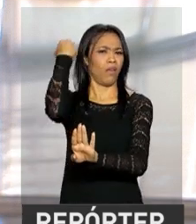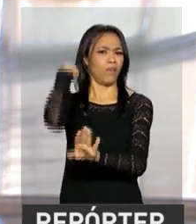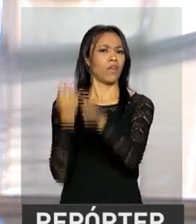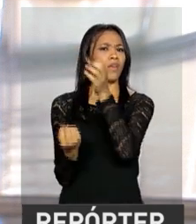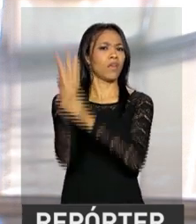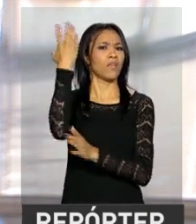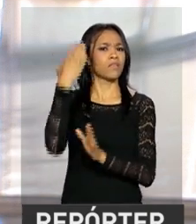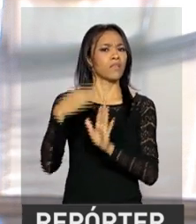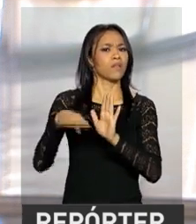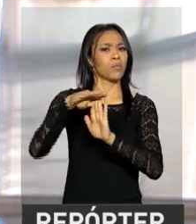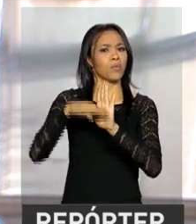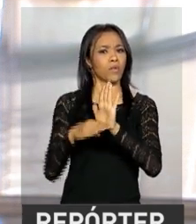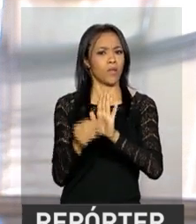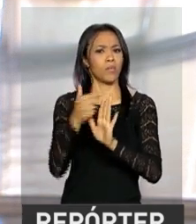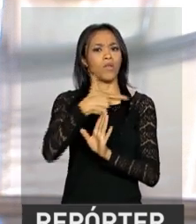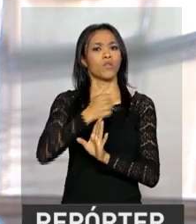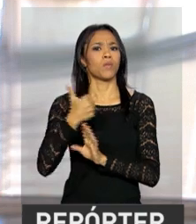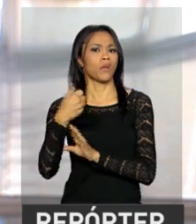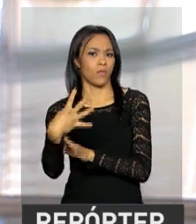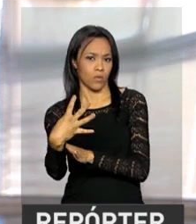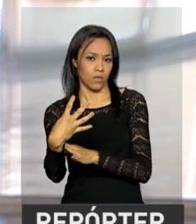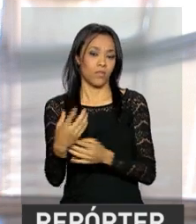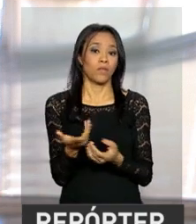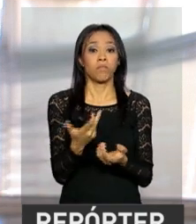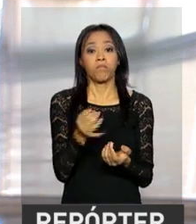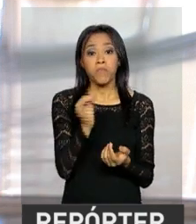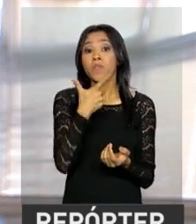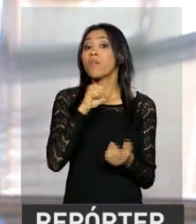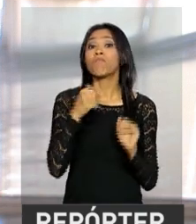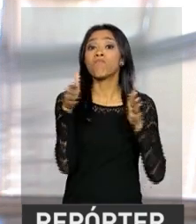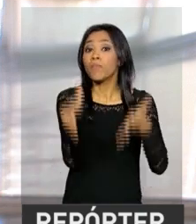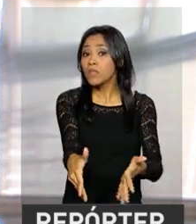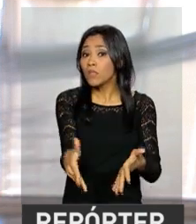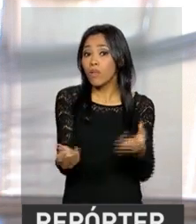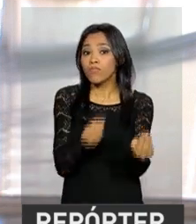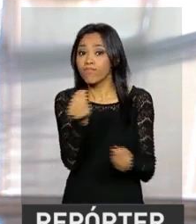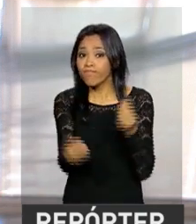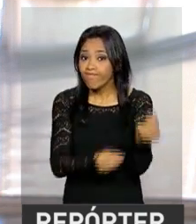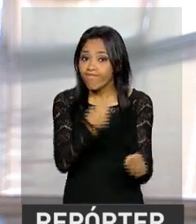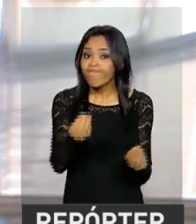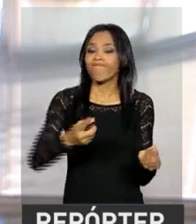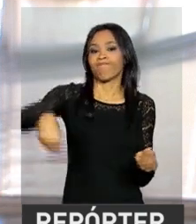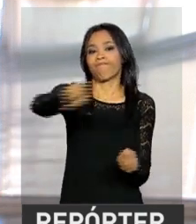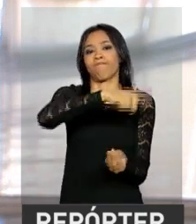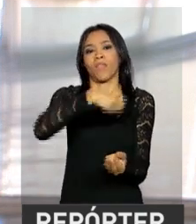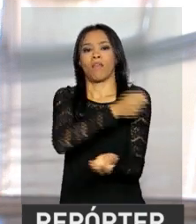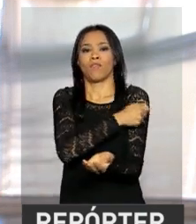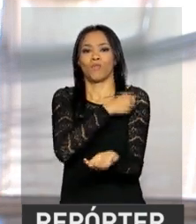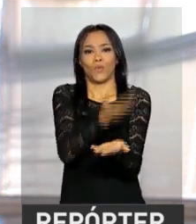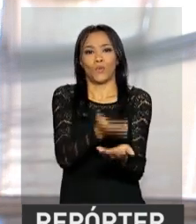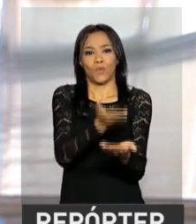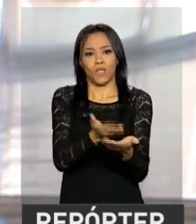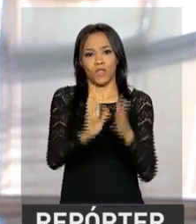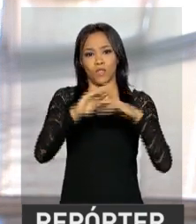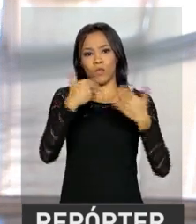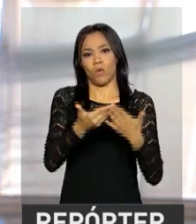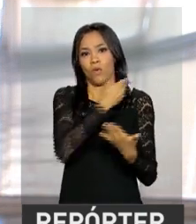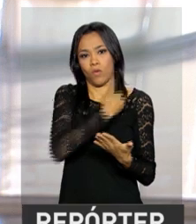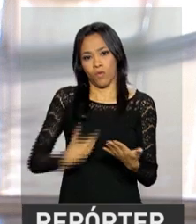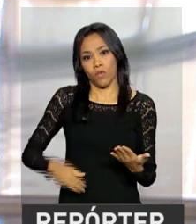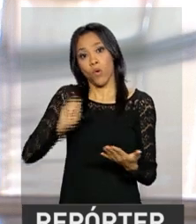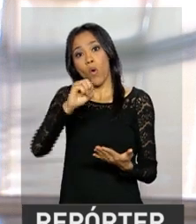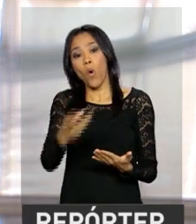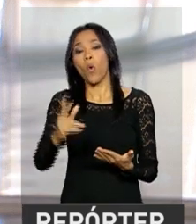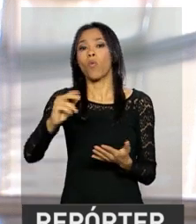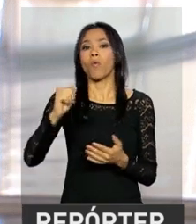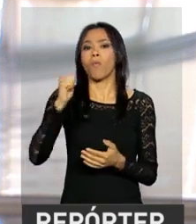em 2014. Podem participar do ProUni os estudantes de escola pública ou bolsistas de